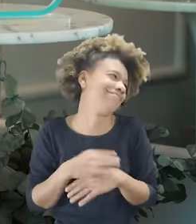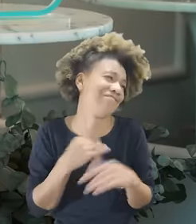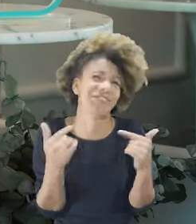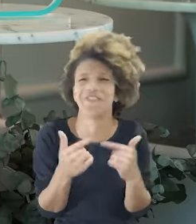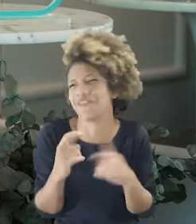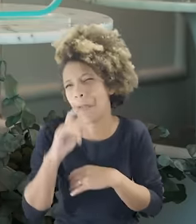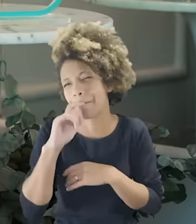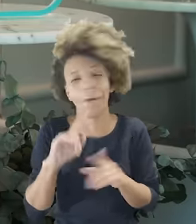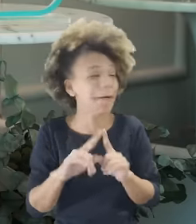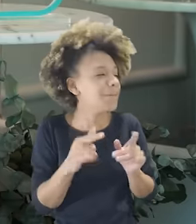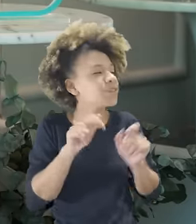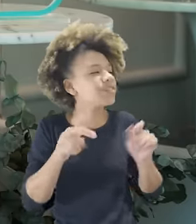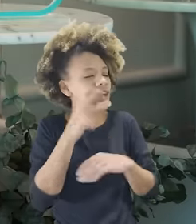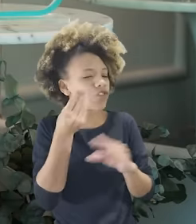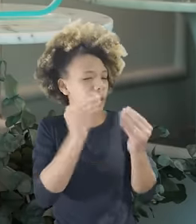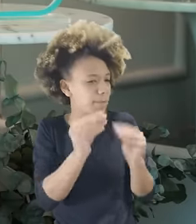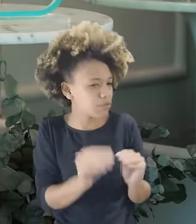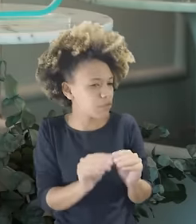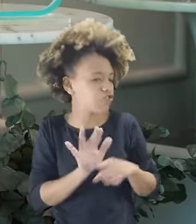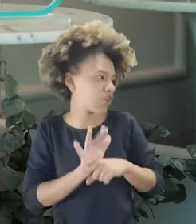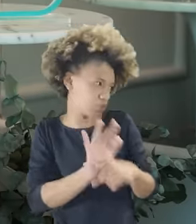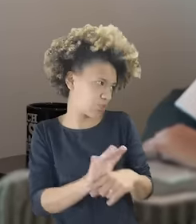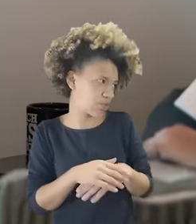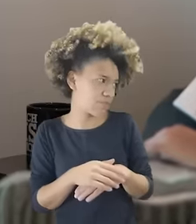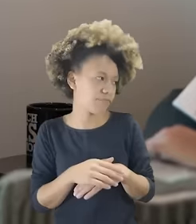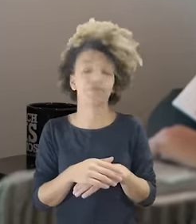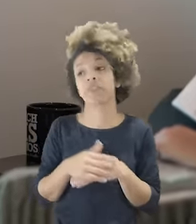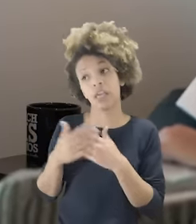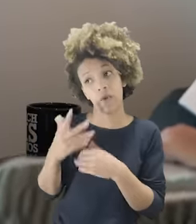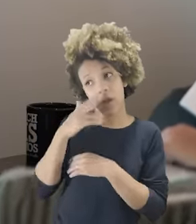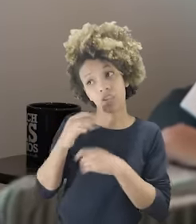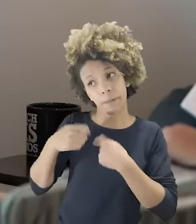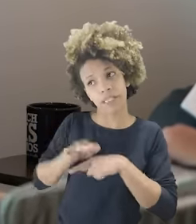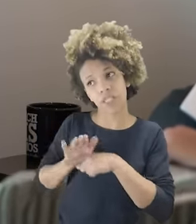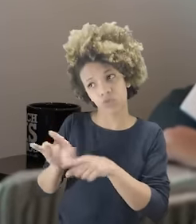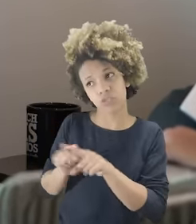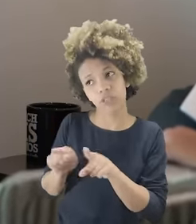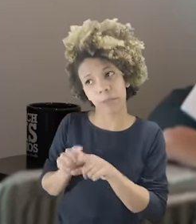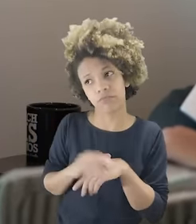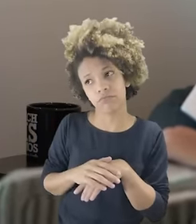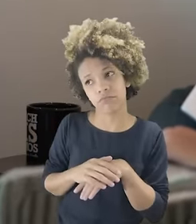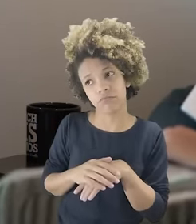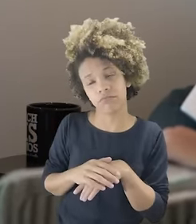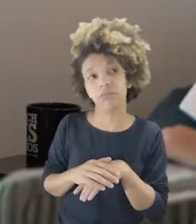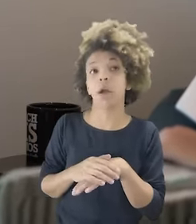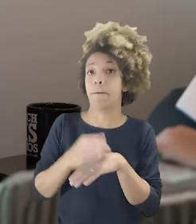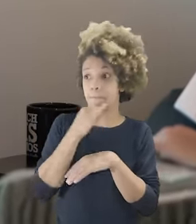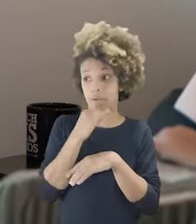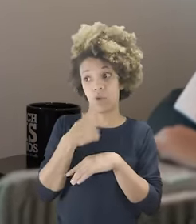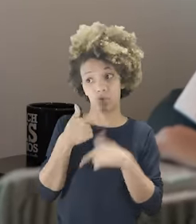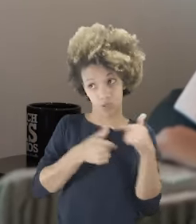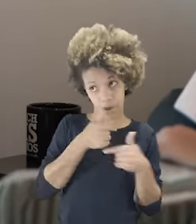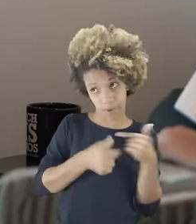o que você achou das pessoas que possam mensagens de autoajuda Ai eu acho que ela tá precisando de ajuda é claramente né Eu sou